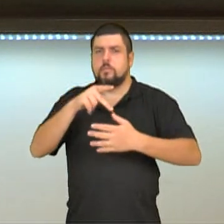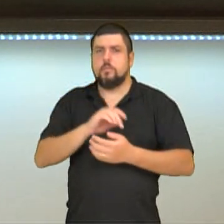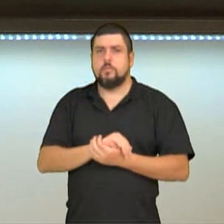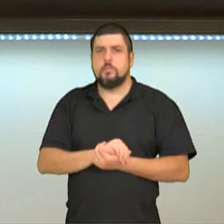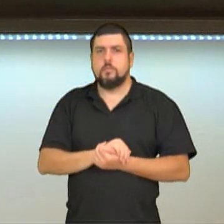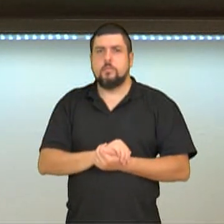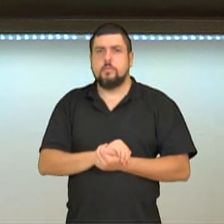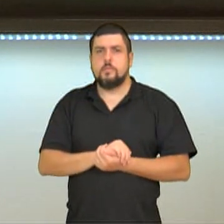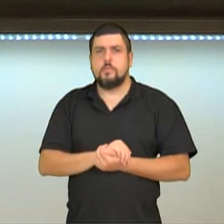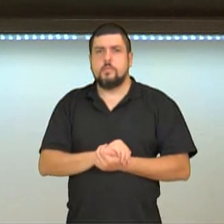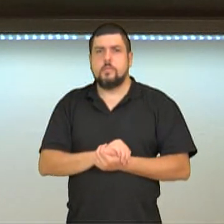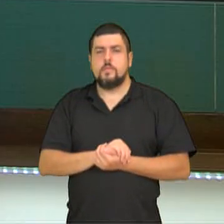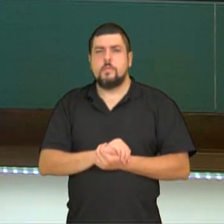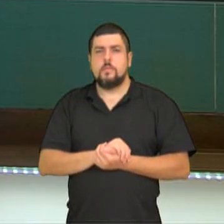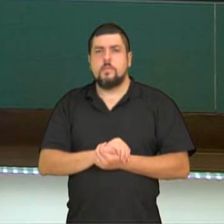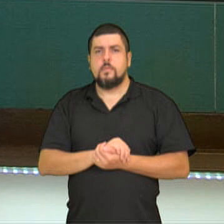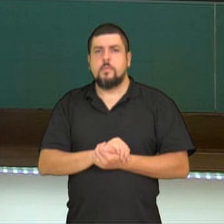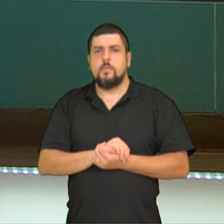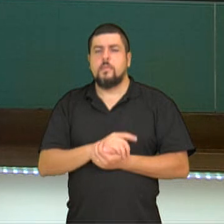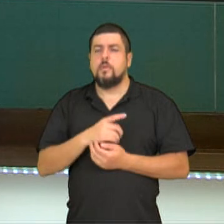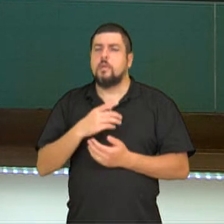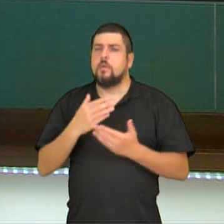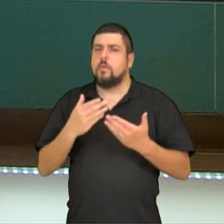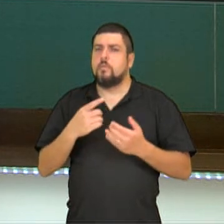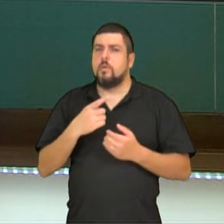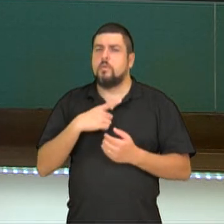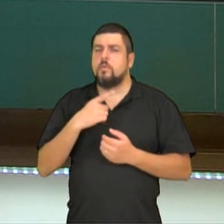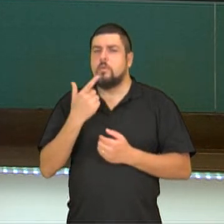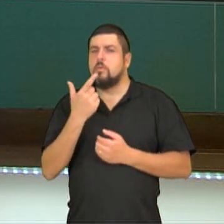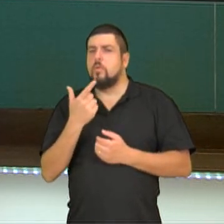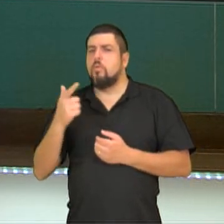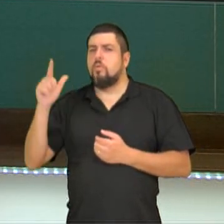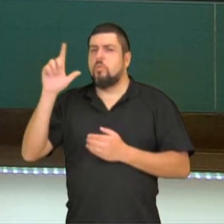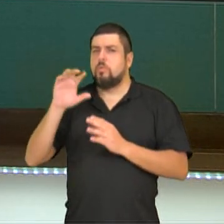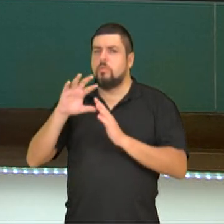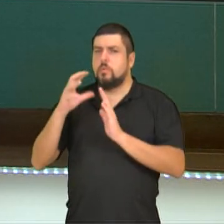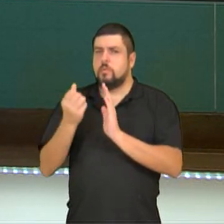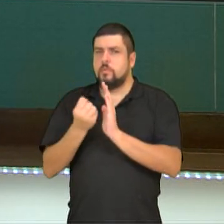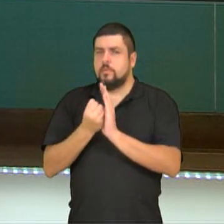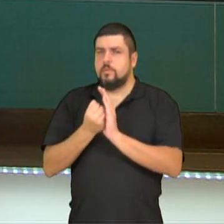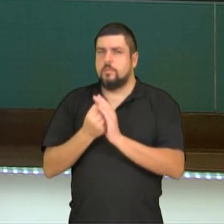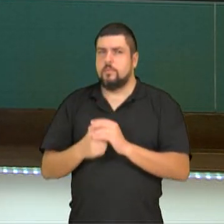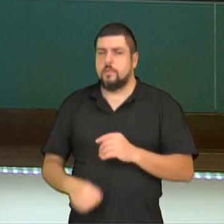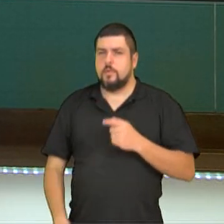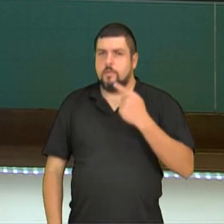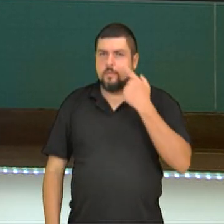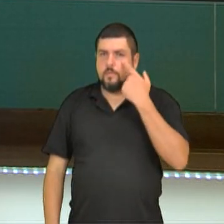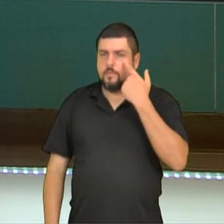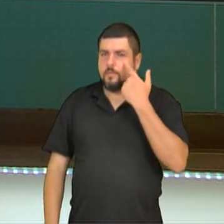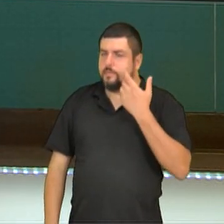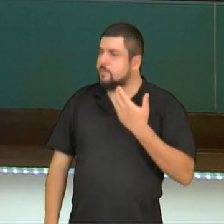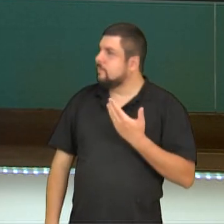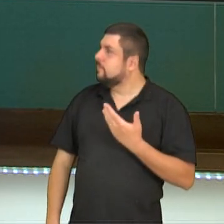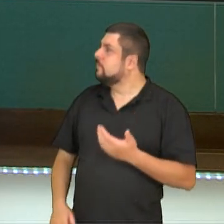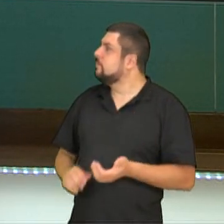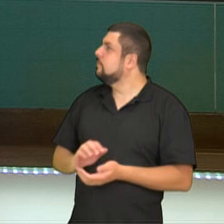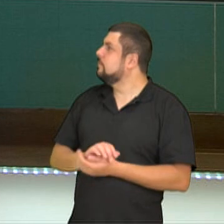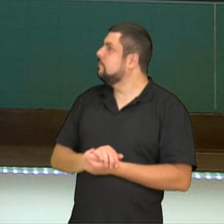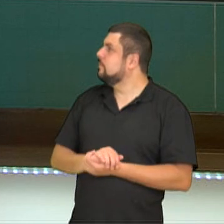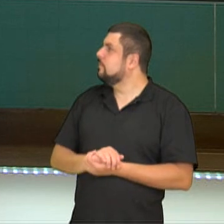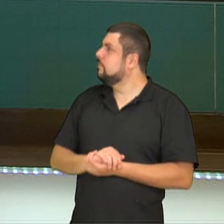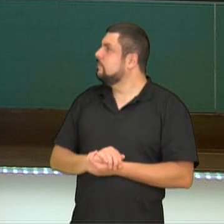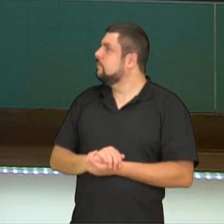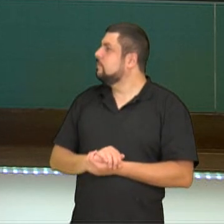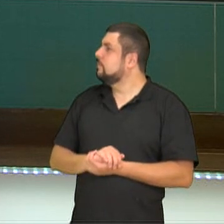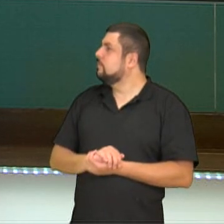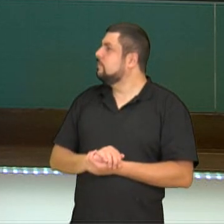bem. Então existem outros sinais. Muito bem. Parênteses é o que a gente já conhece. Um outro sinal que a